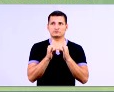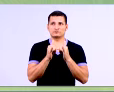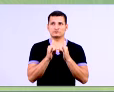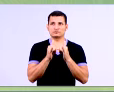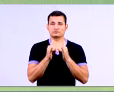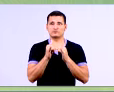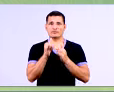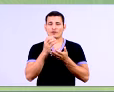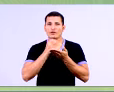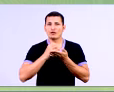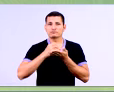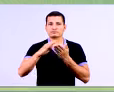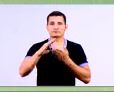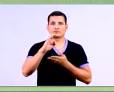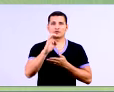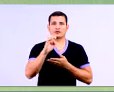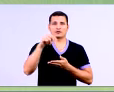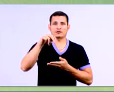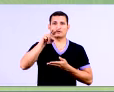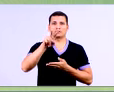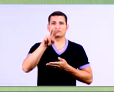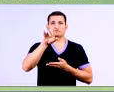e enviar para a página